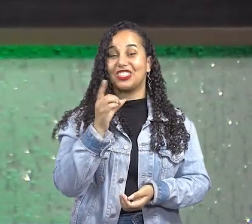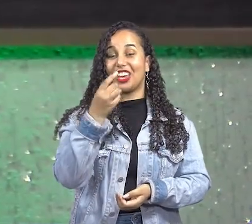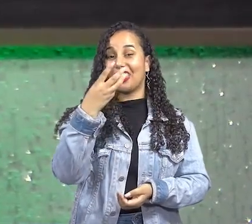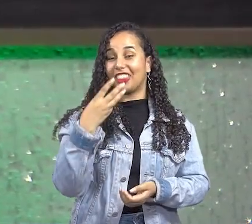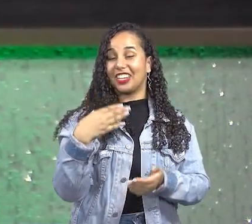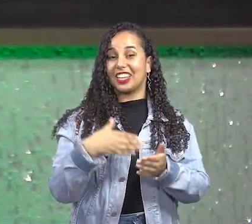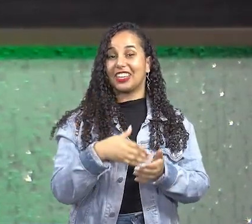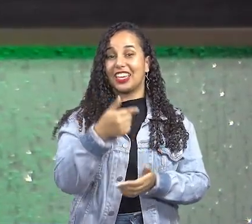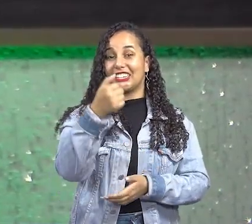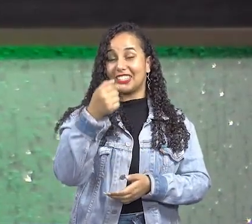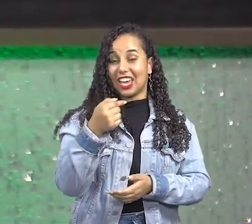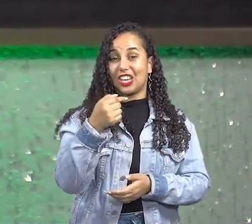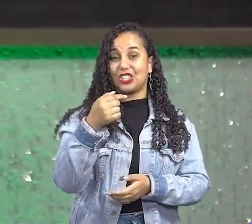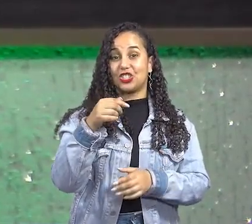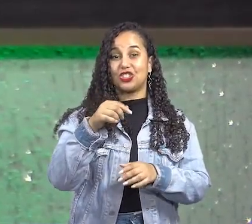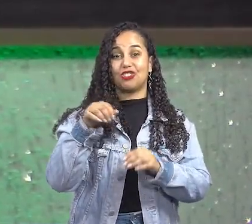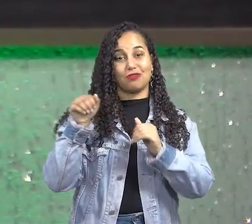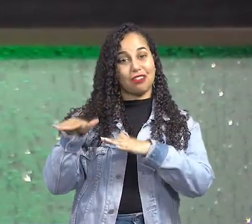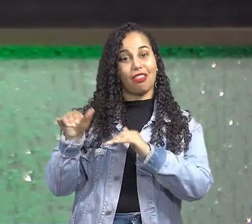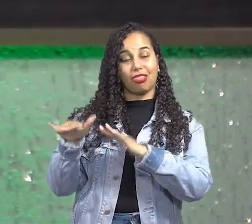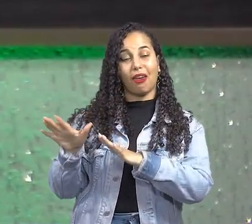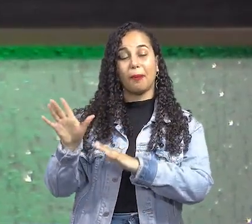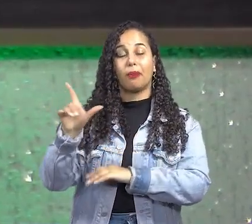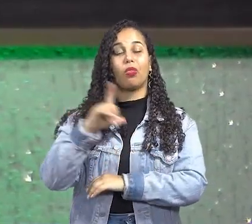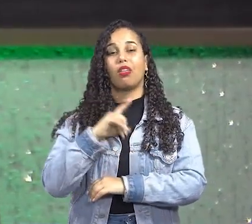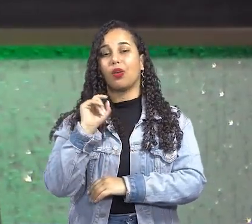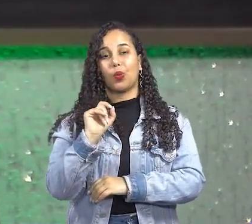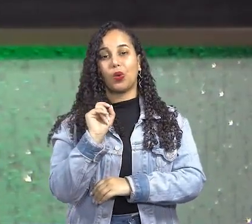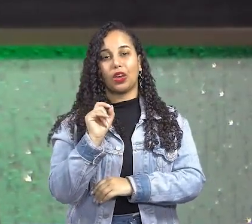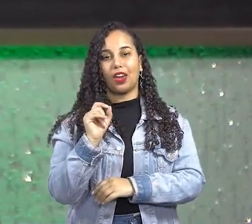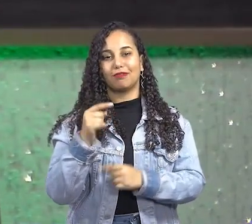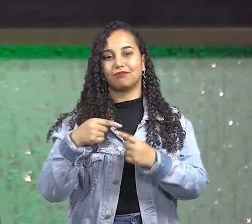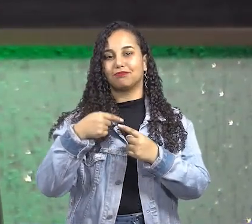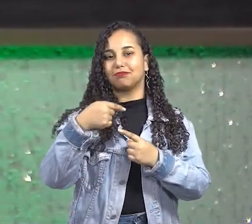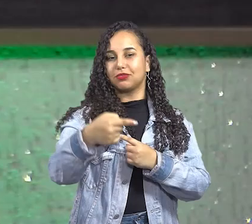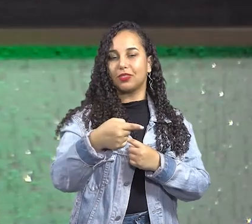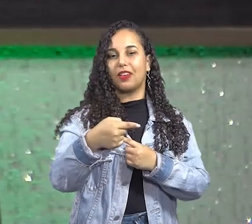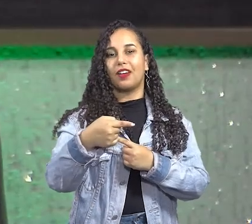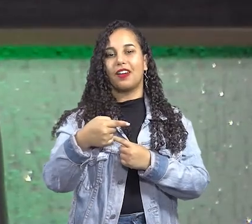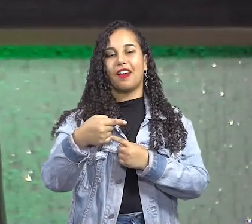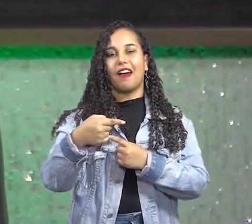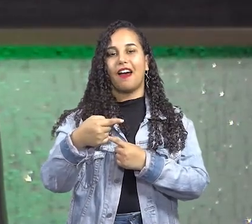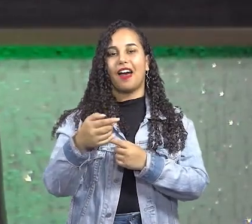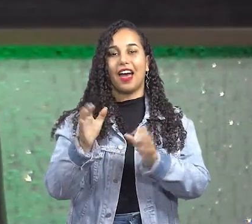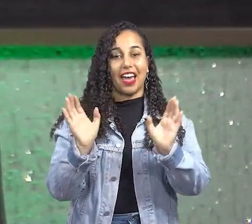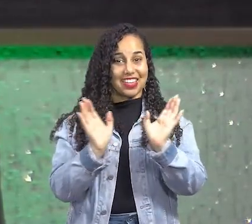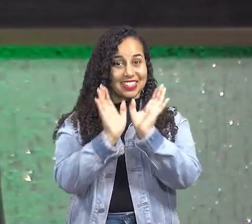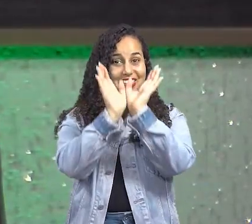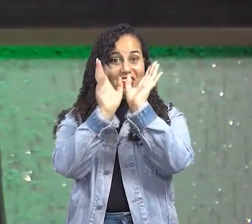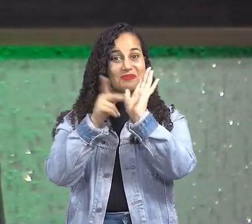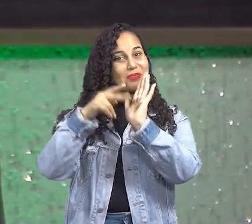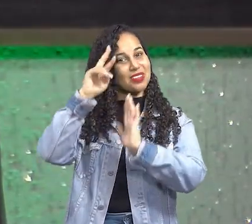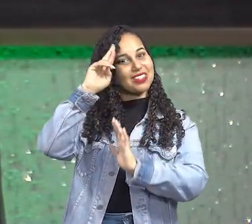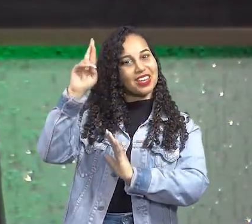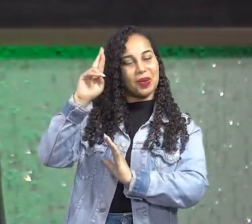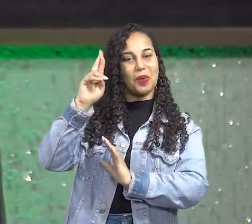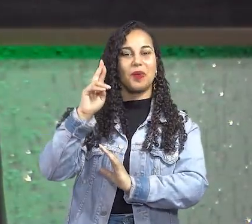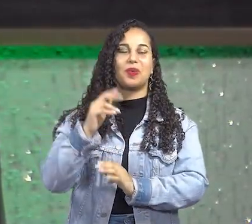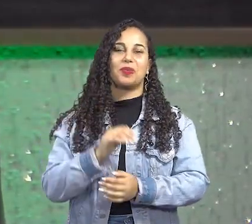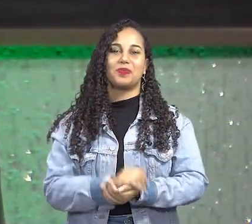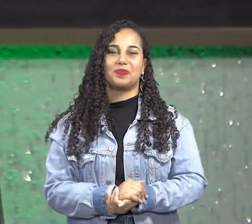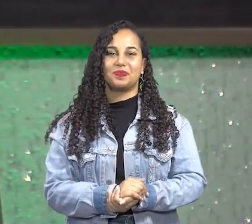a 7 de setembro, vamos ter a semana toda a ceia do Senhor. Do primeiro